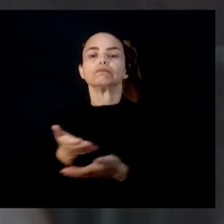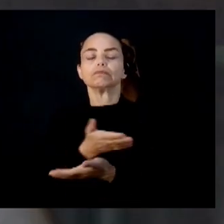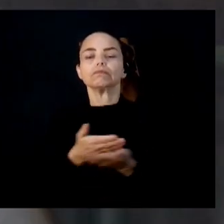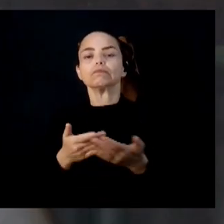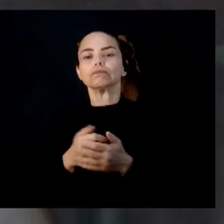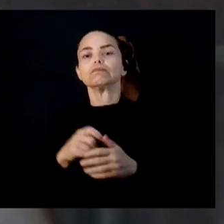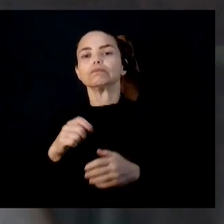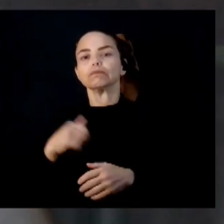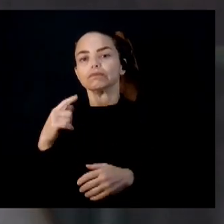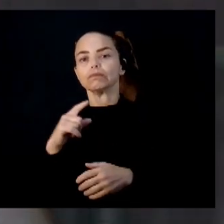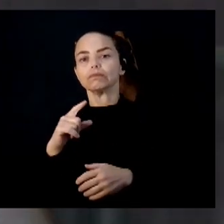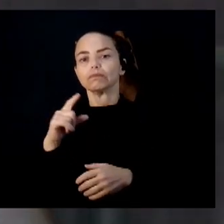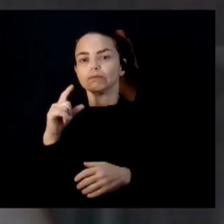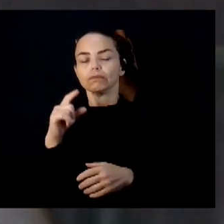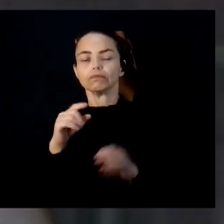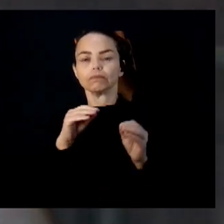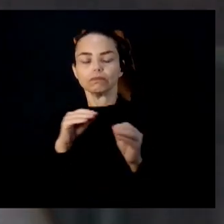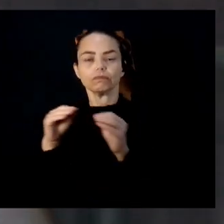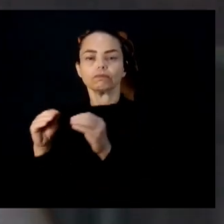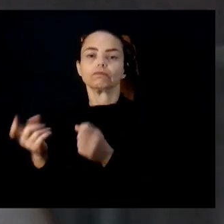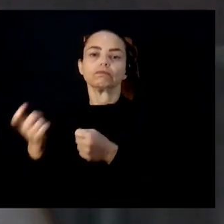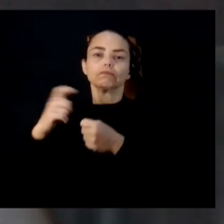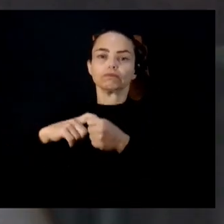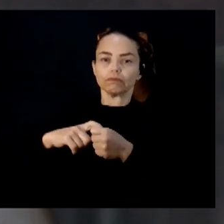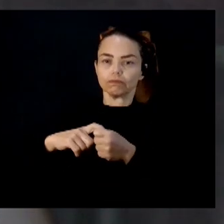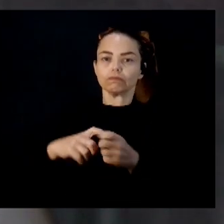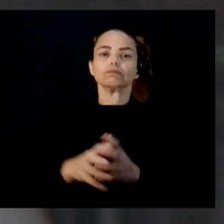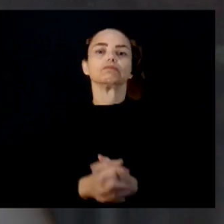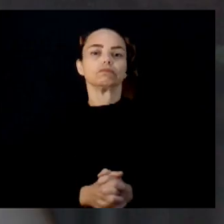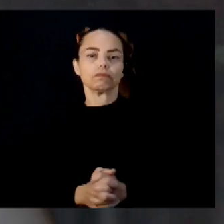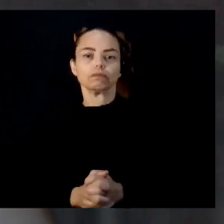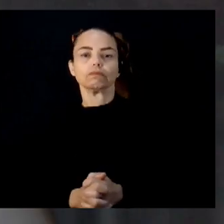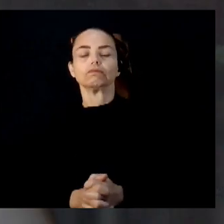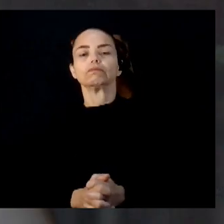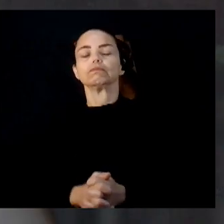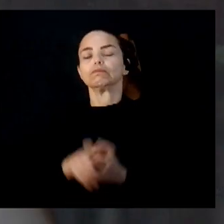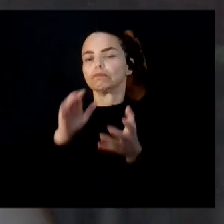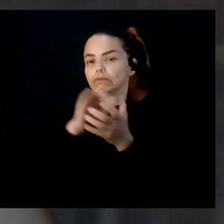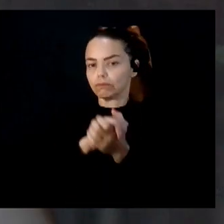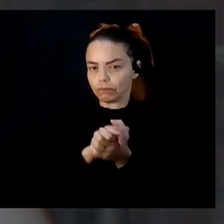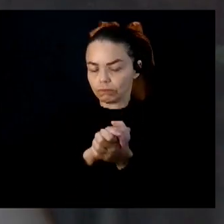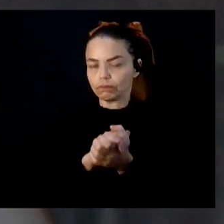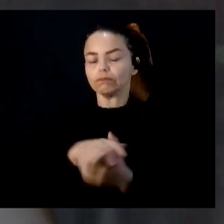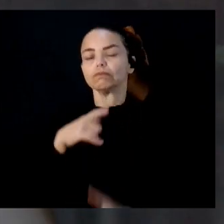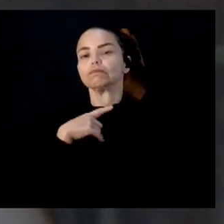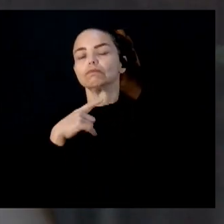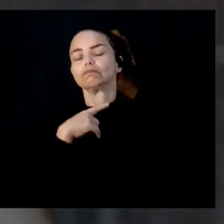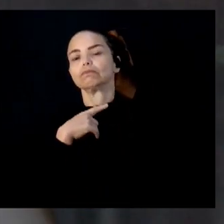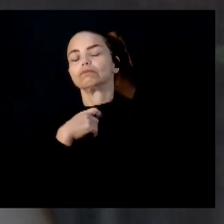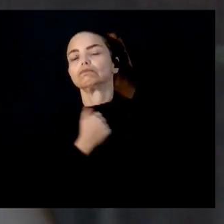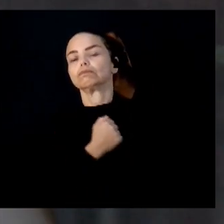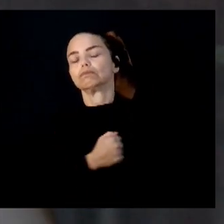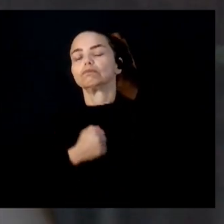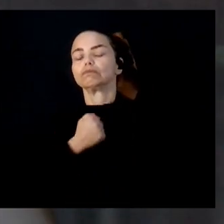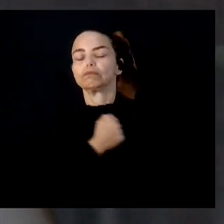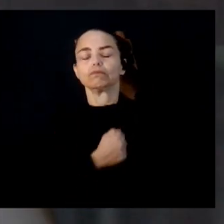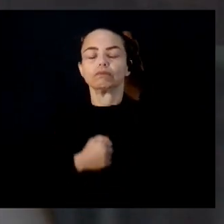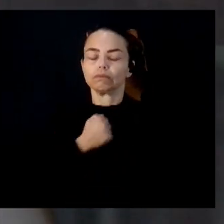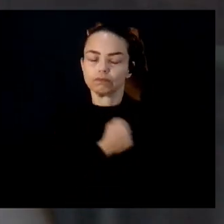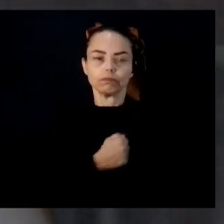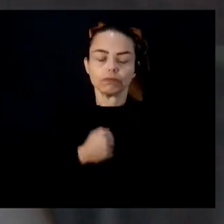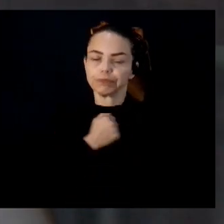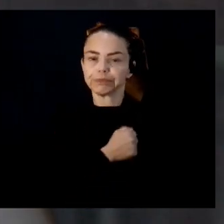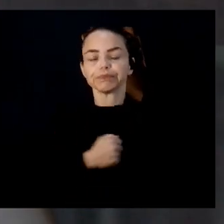sai desse âmbito e retoma para o eixo do casal, há uma tendência da saudade voltar, há uma tendência de você